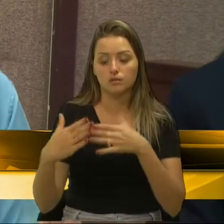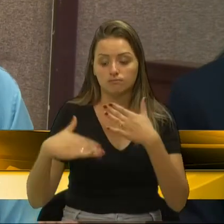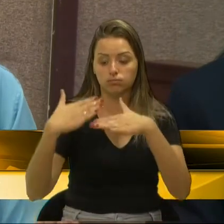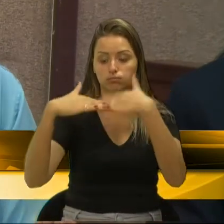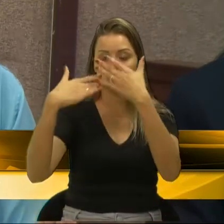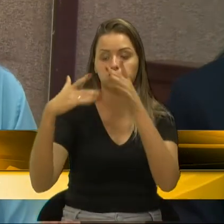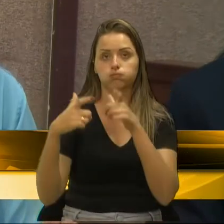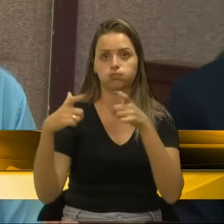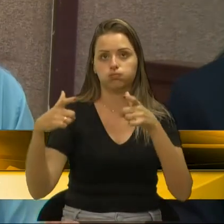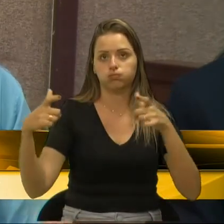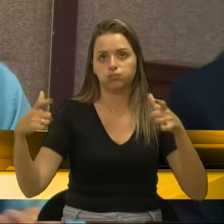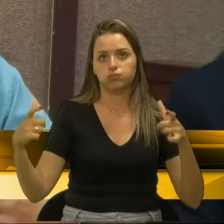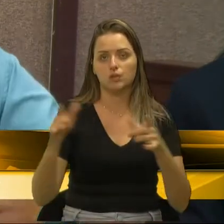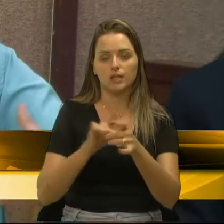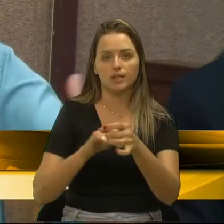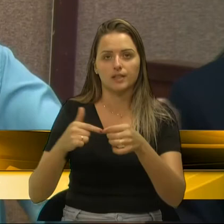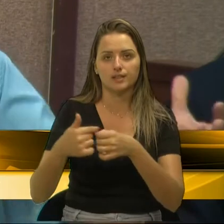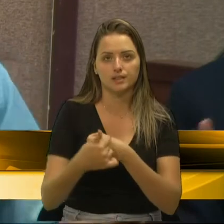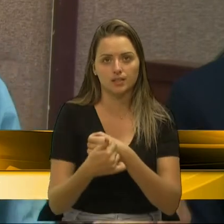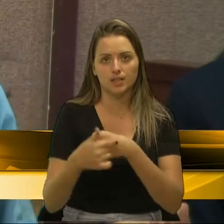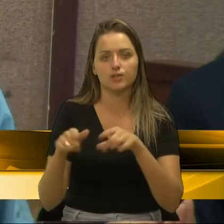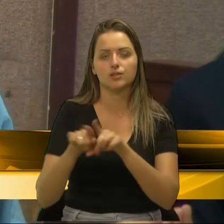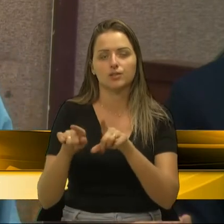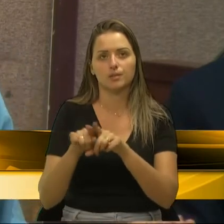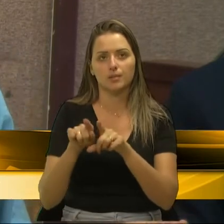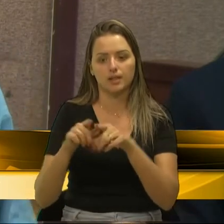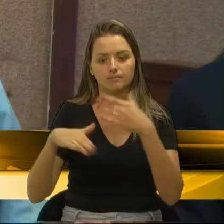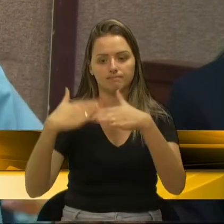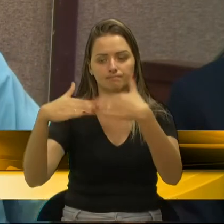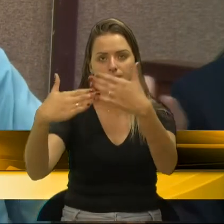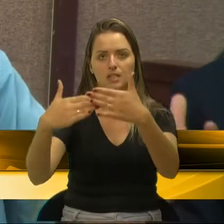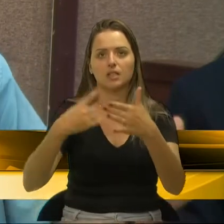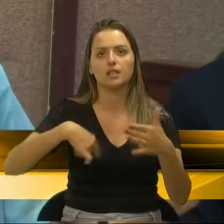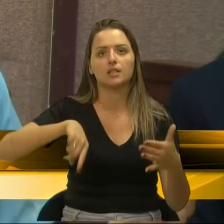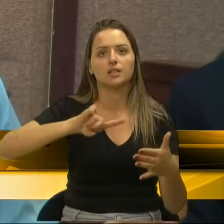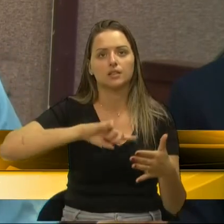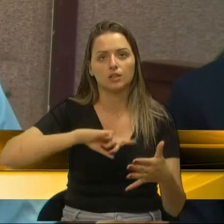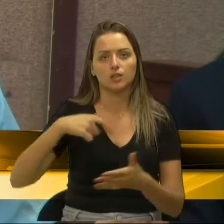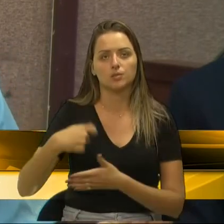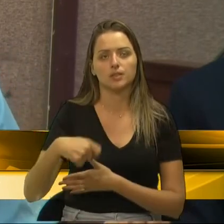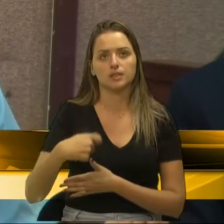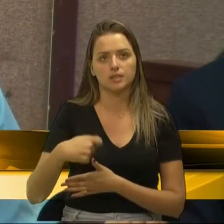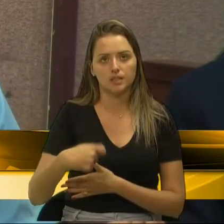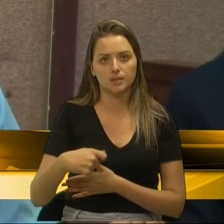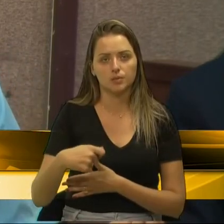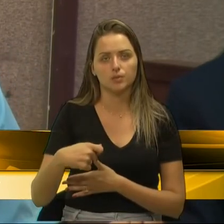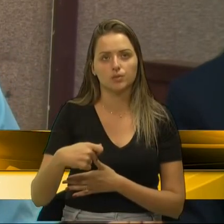crescendo, a nossa cidade está avançando, e nós precisamos,